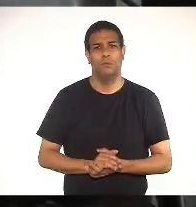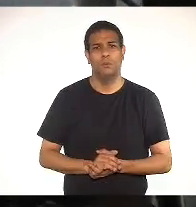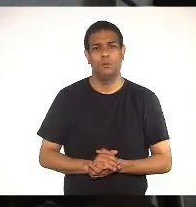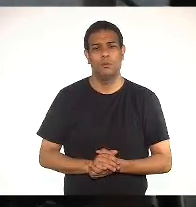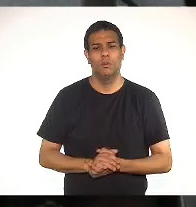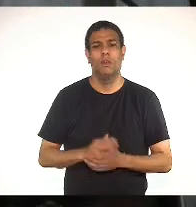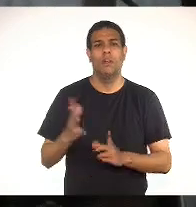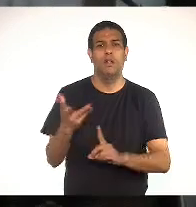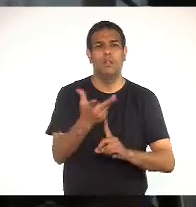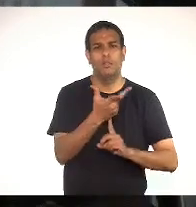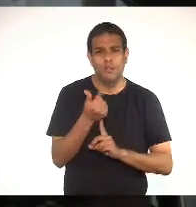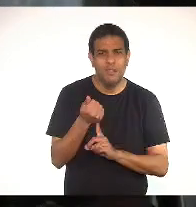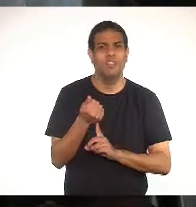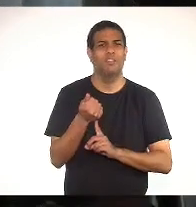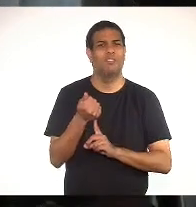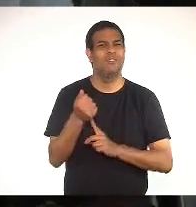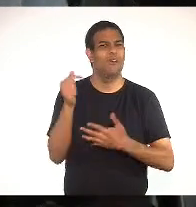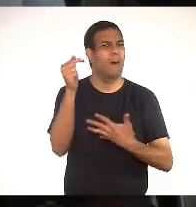artista, passista,